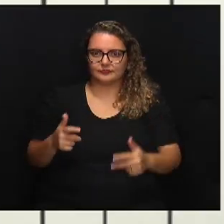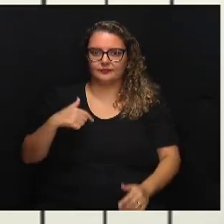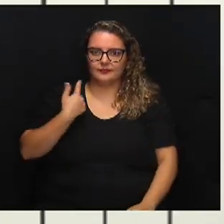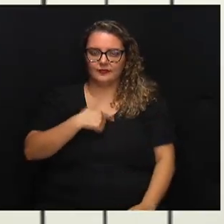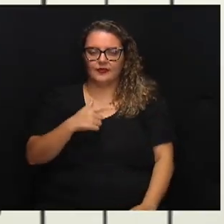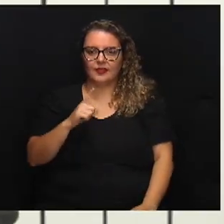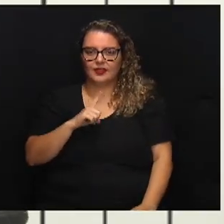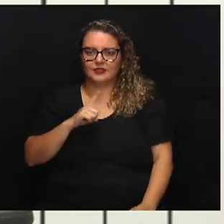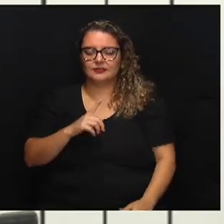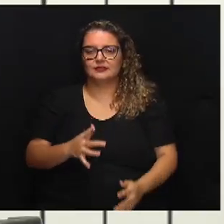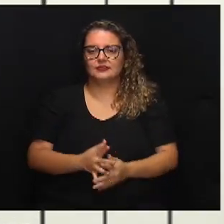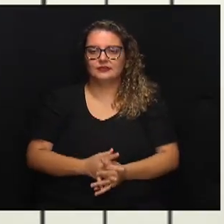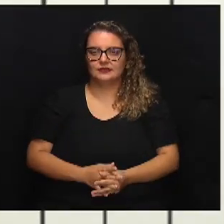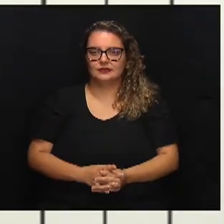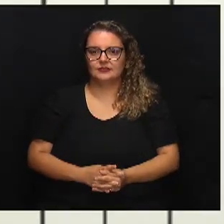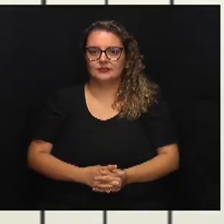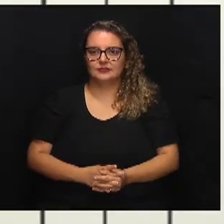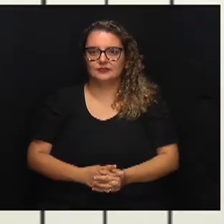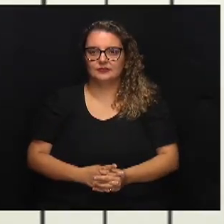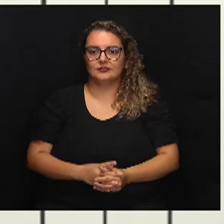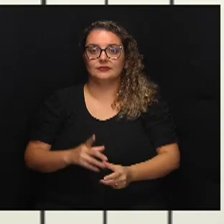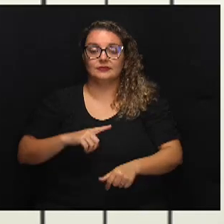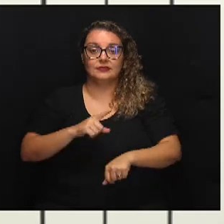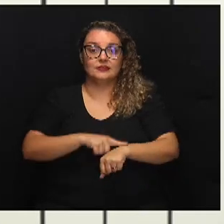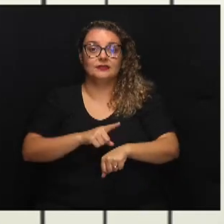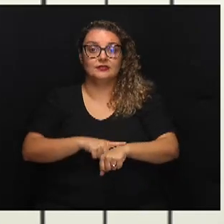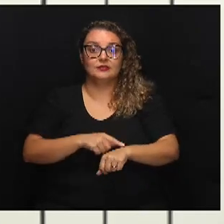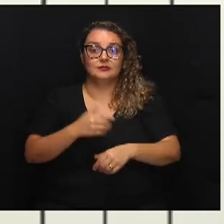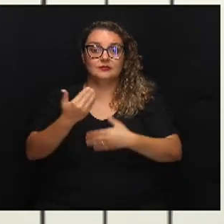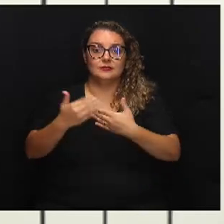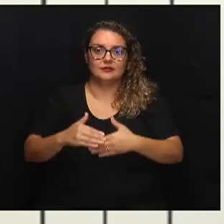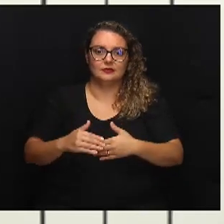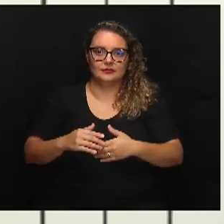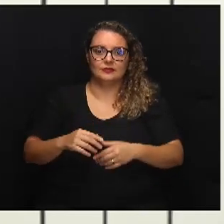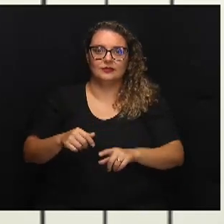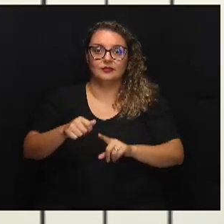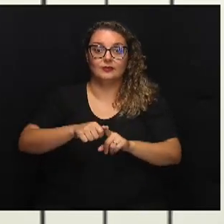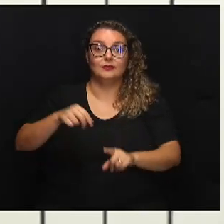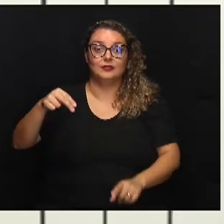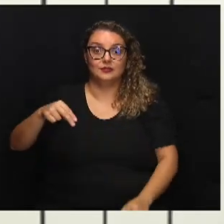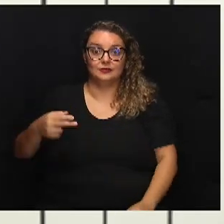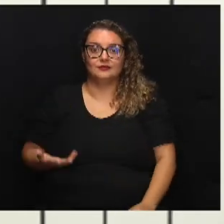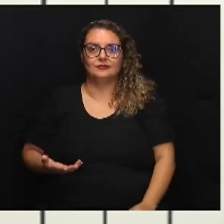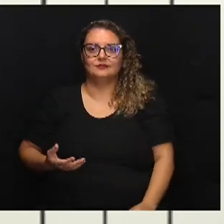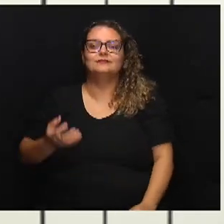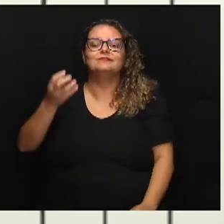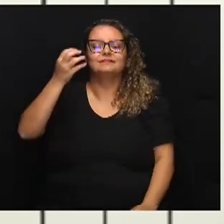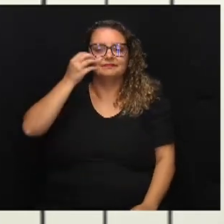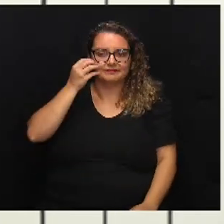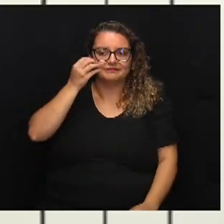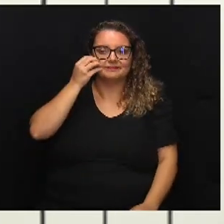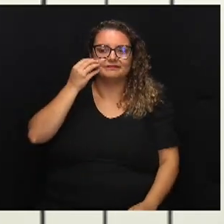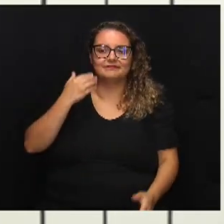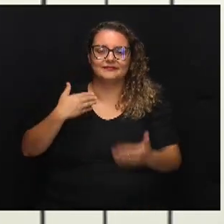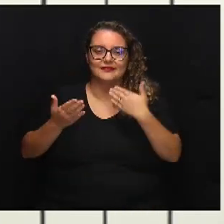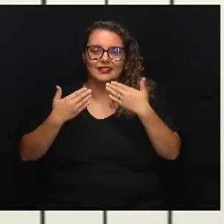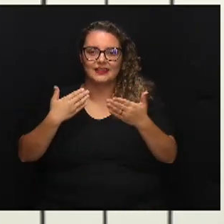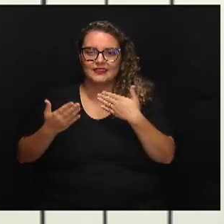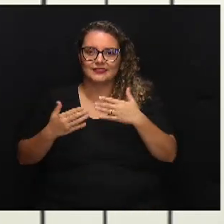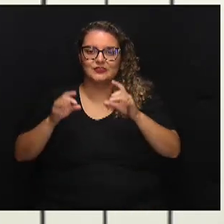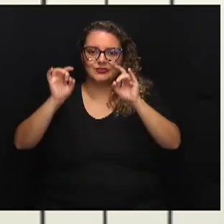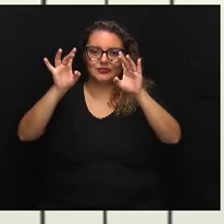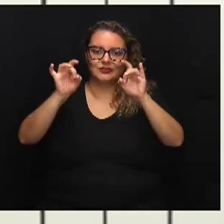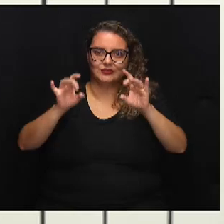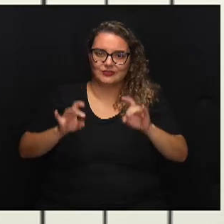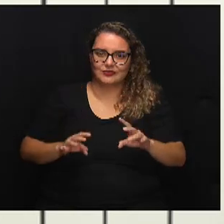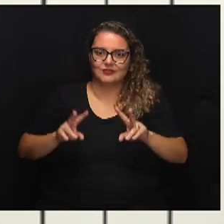tem ainda que dar tempo para treinar para a prova que vai ser em novembro. E o André Aranha conversou com um especialista